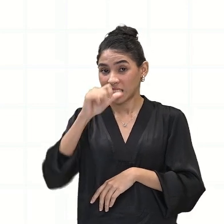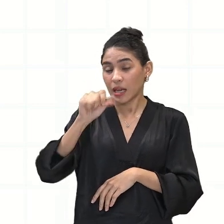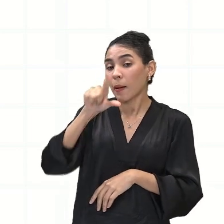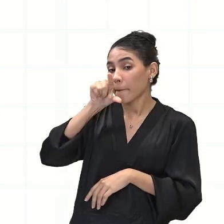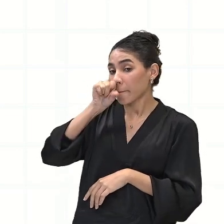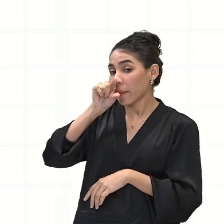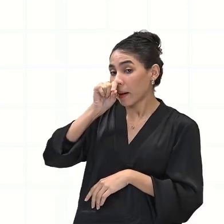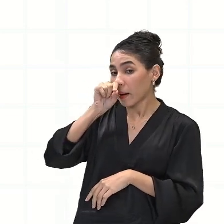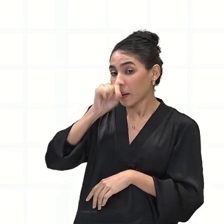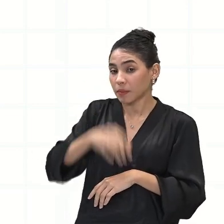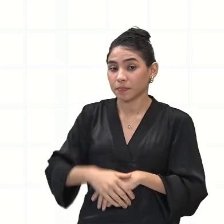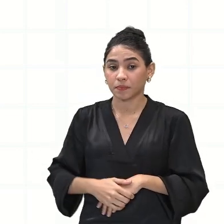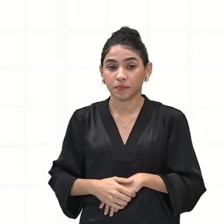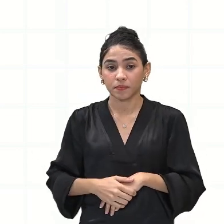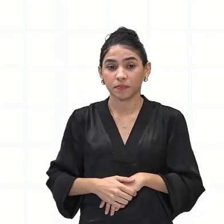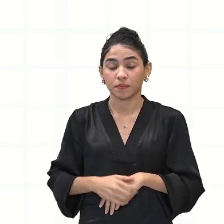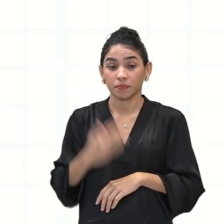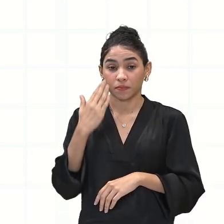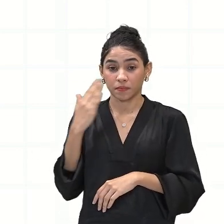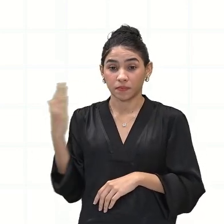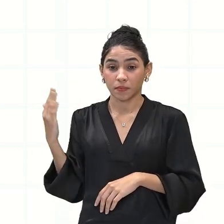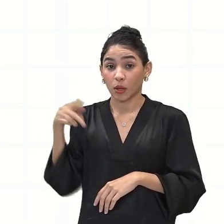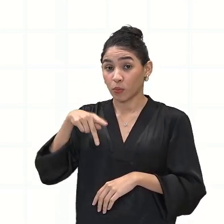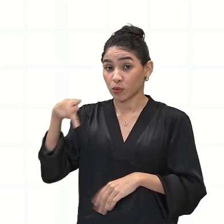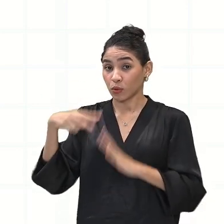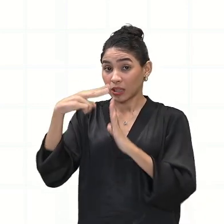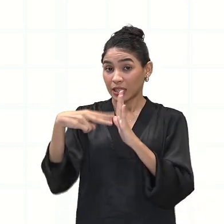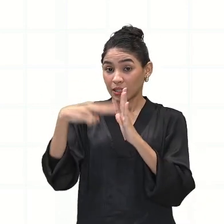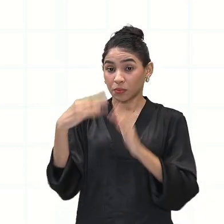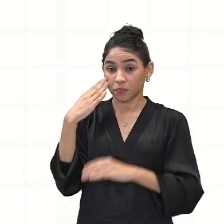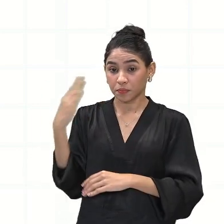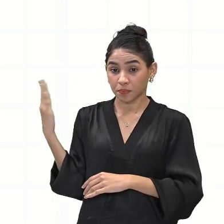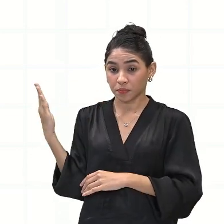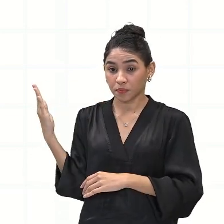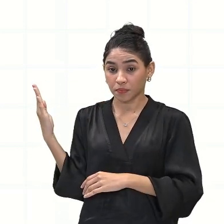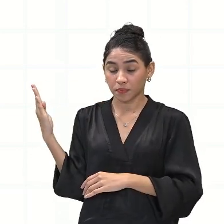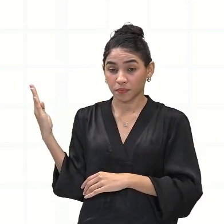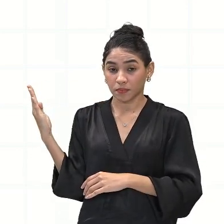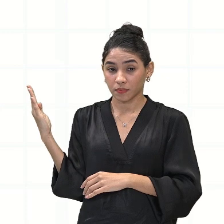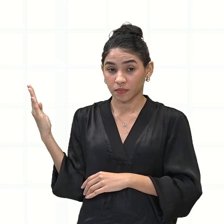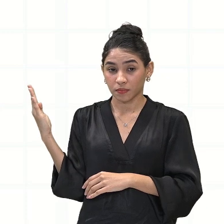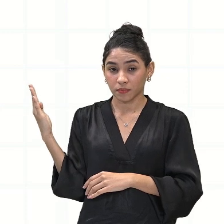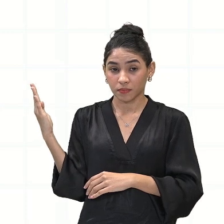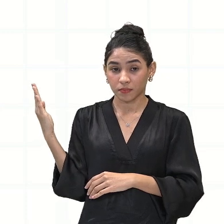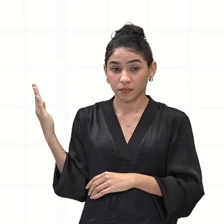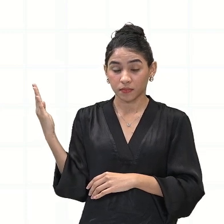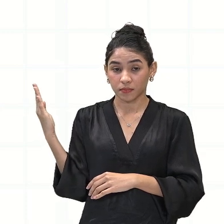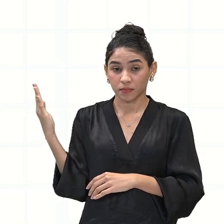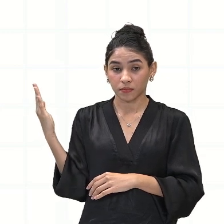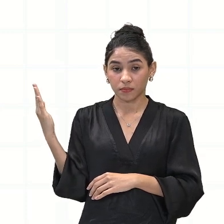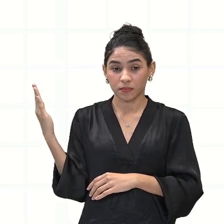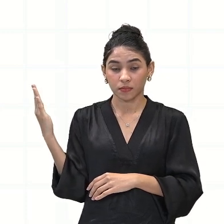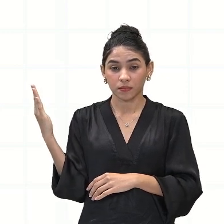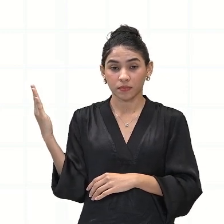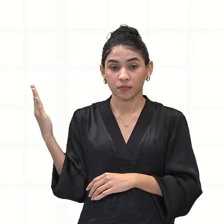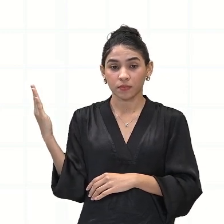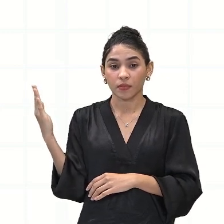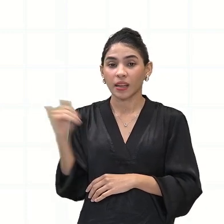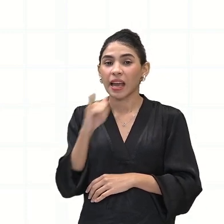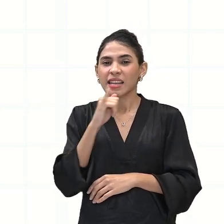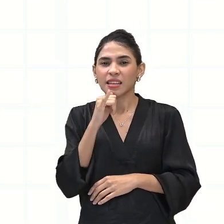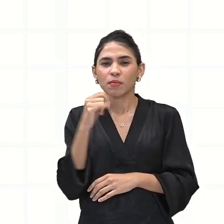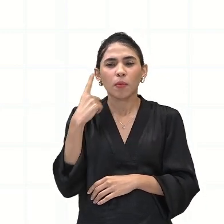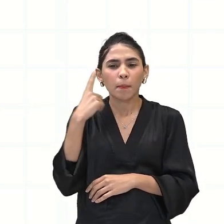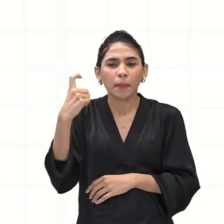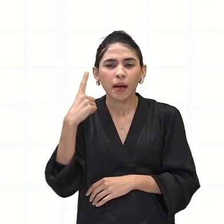bem alto, delendem, delendem, delendem, delendem. Como se fosse o som